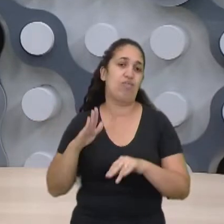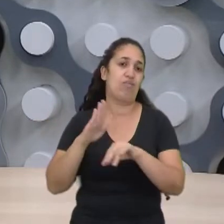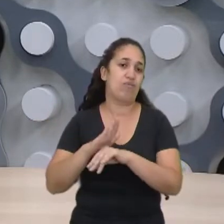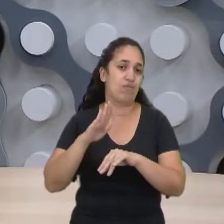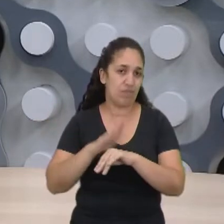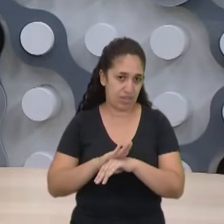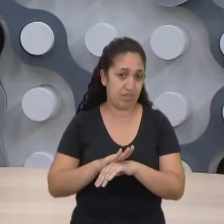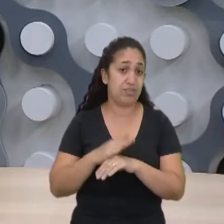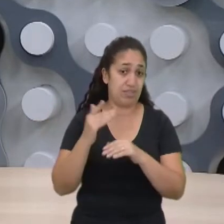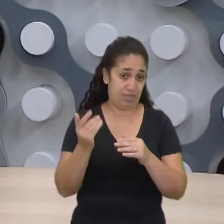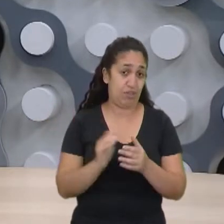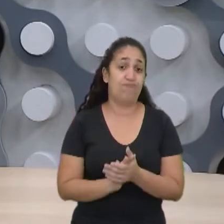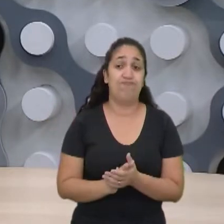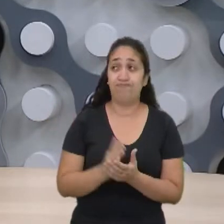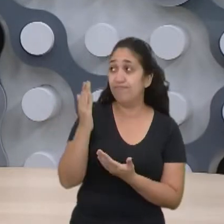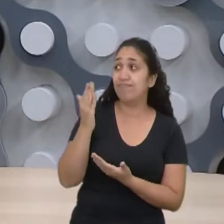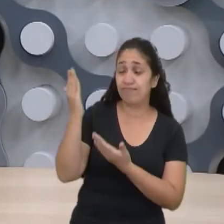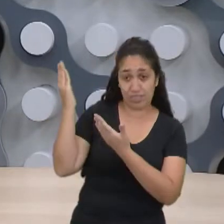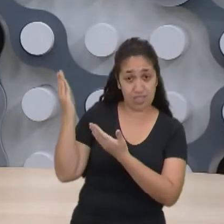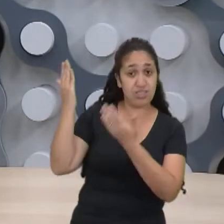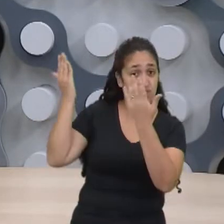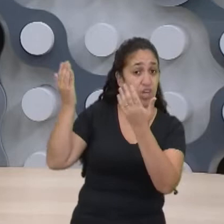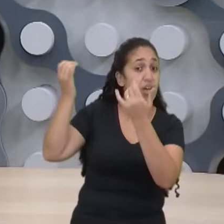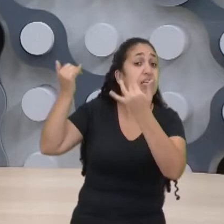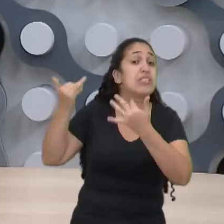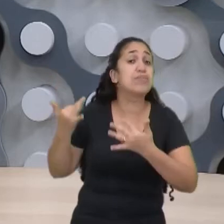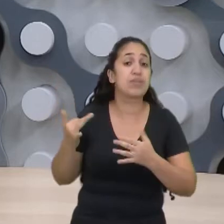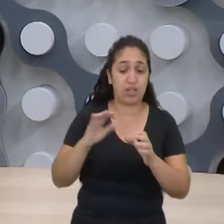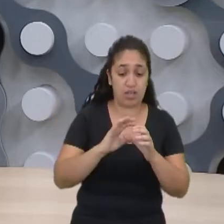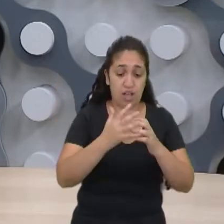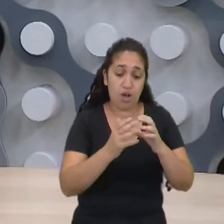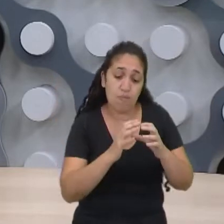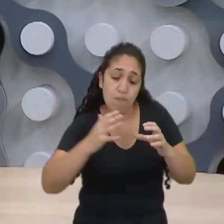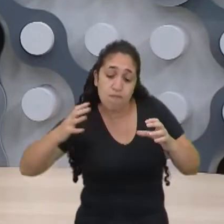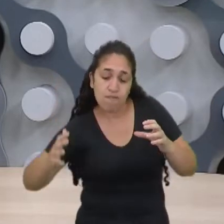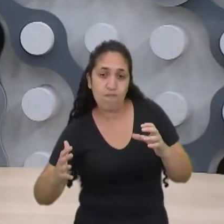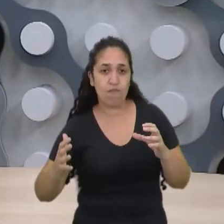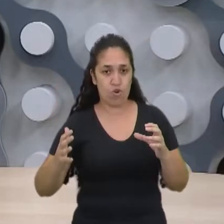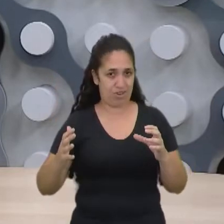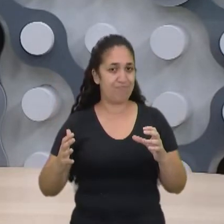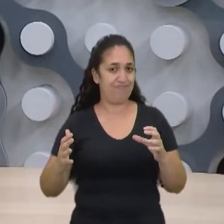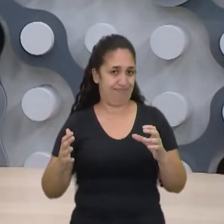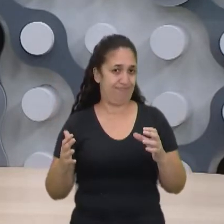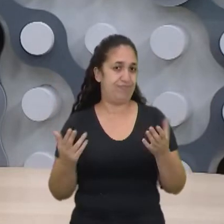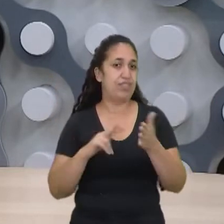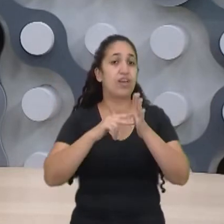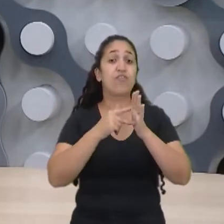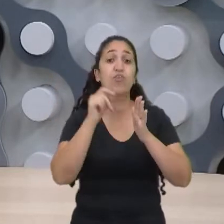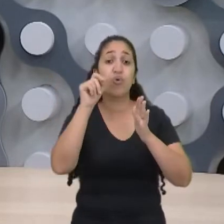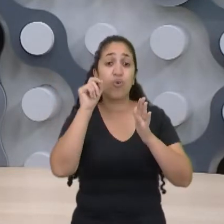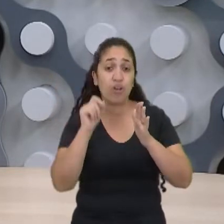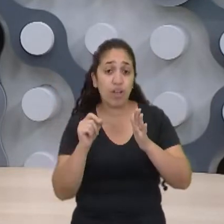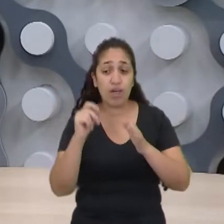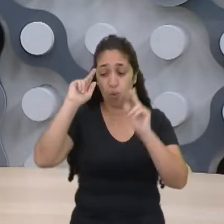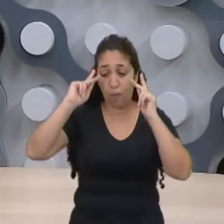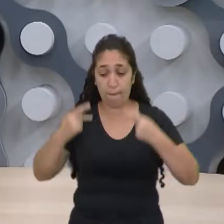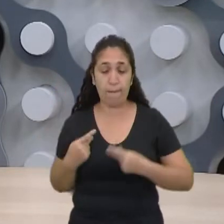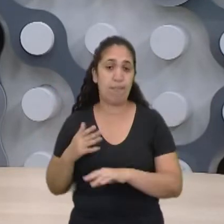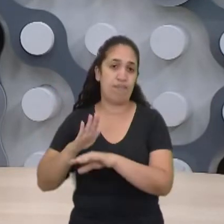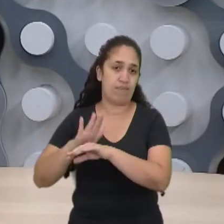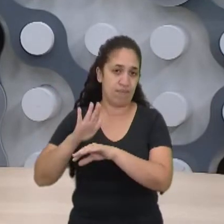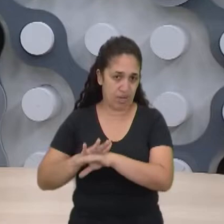aí desses desastres naturais ser de forma antrópica, ou seja, feito aí pelo ser